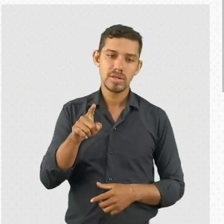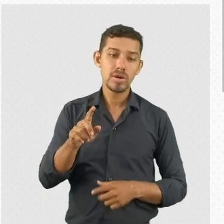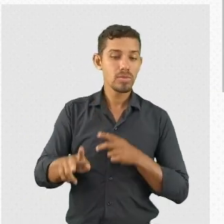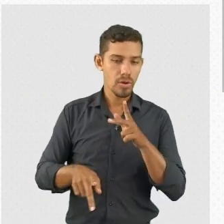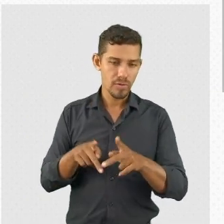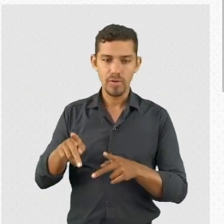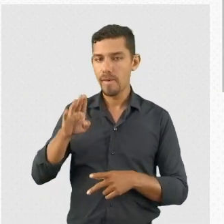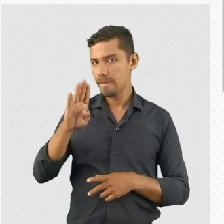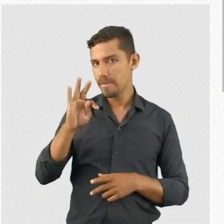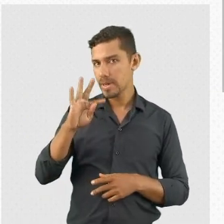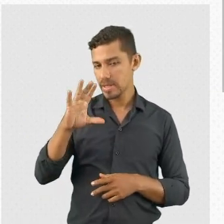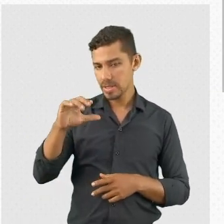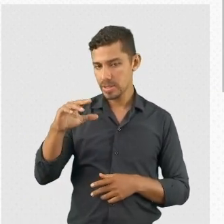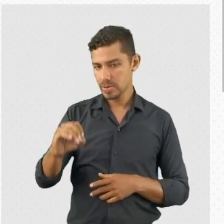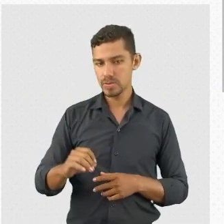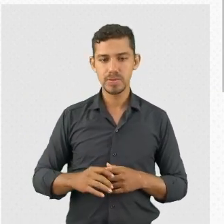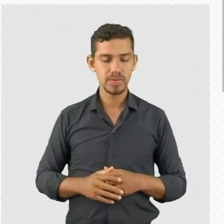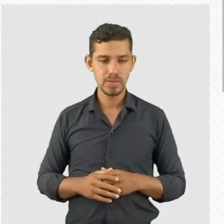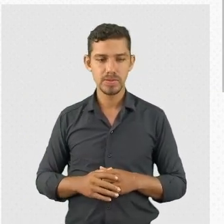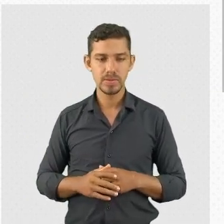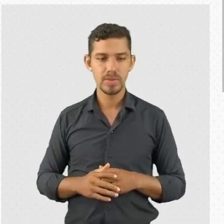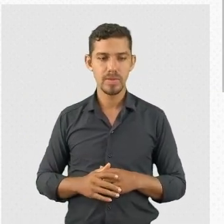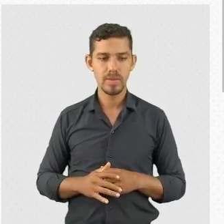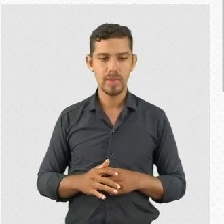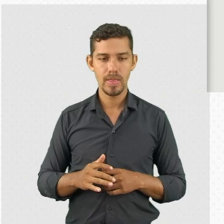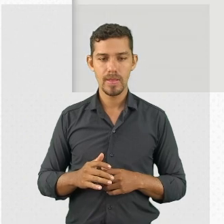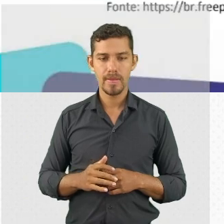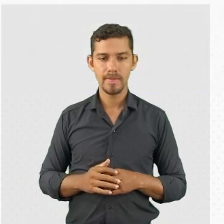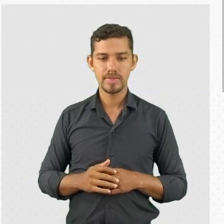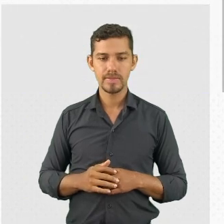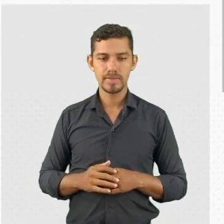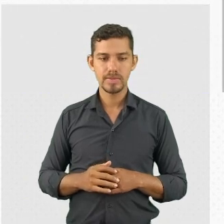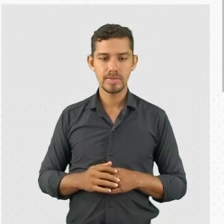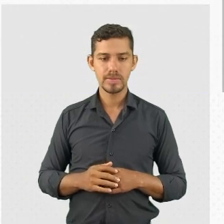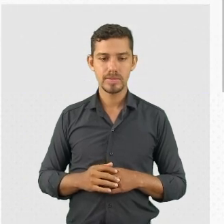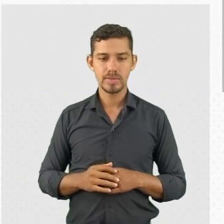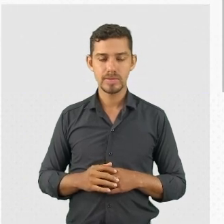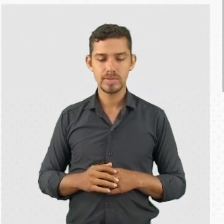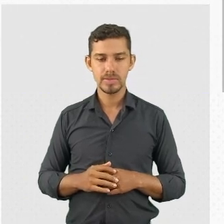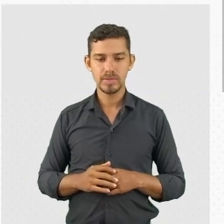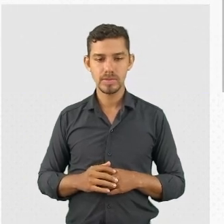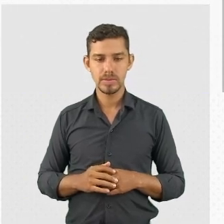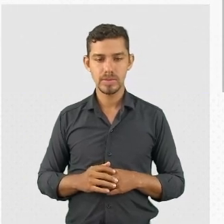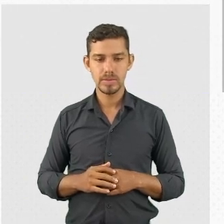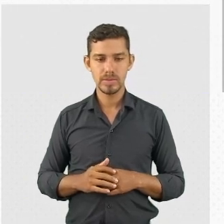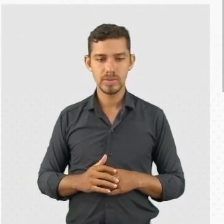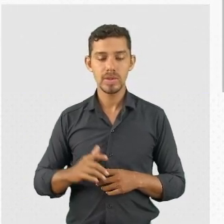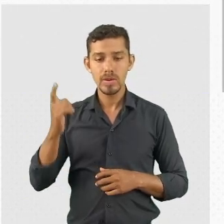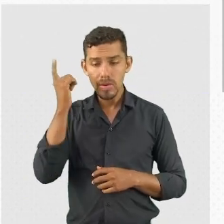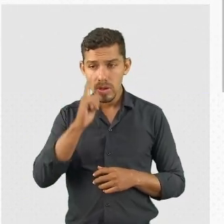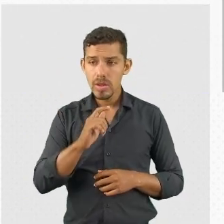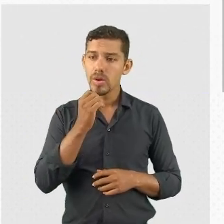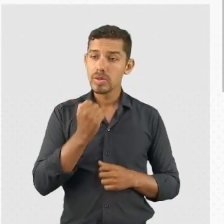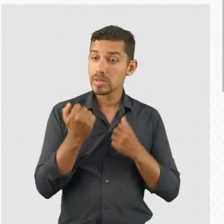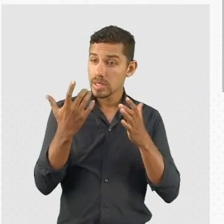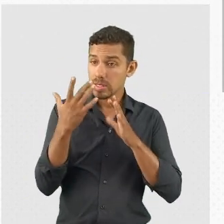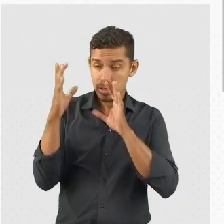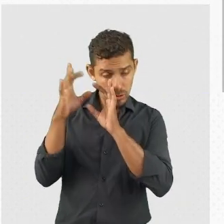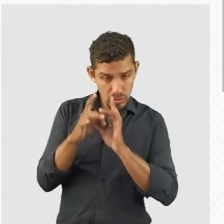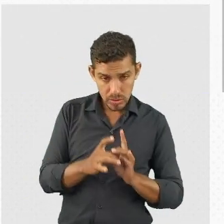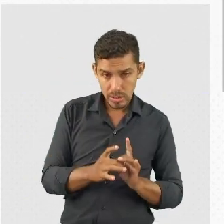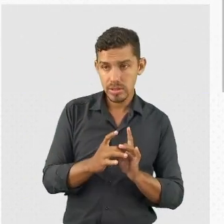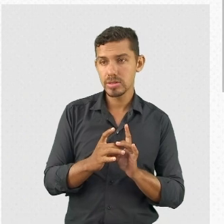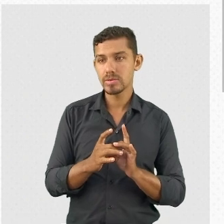povo britânico, tá bom? Então a gente tem aqui os marcadores de sequência. Para a gente trabalhar esses contextos